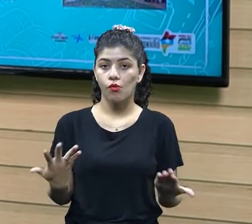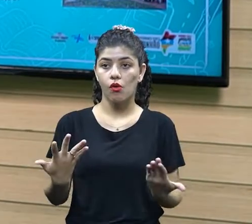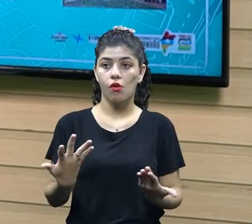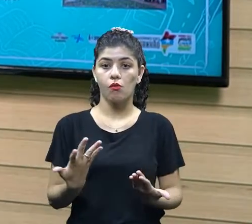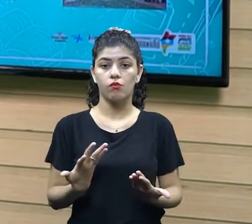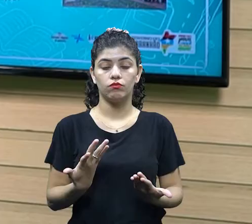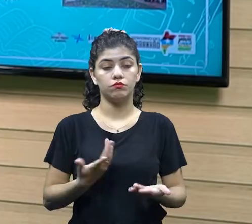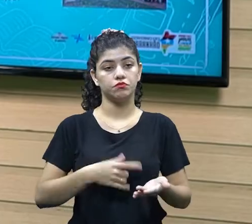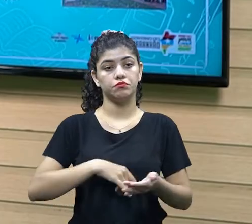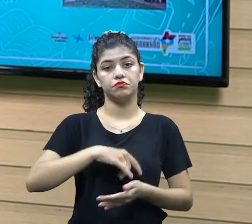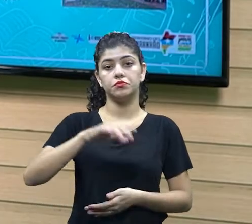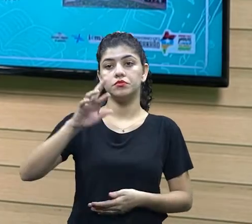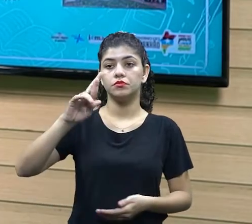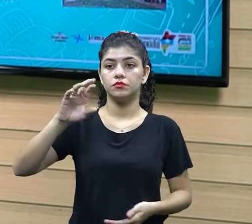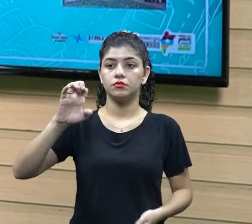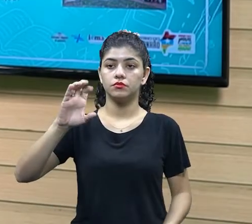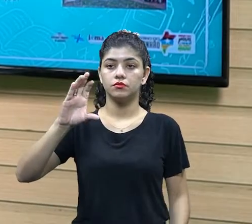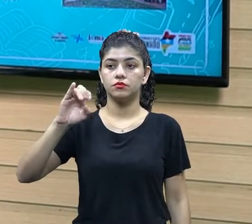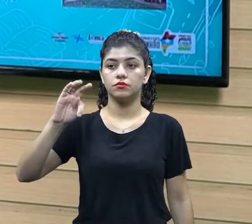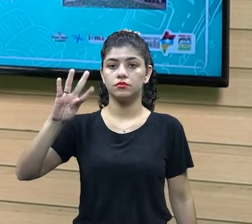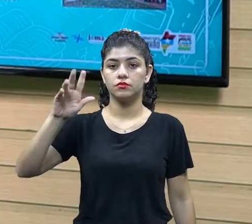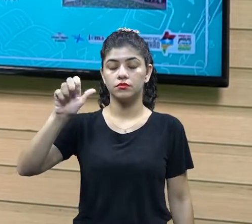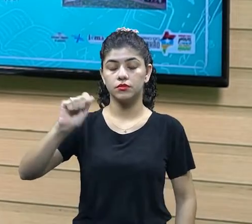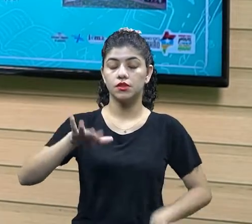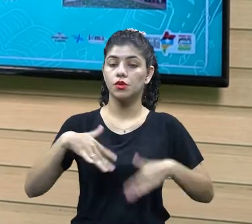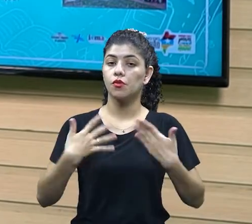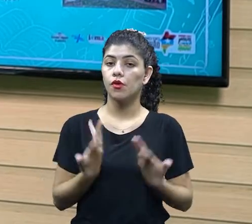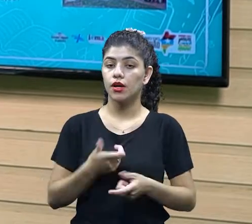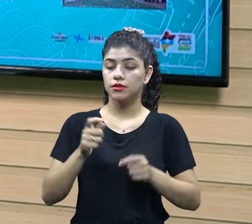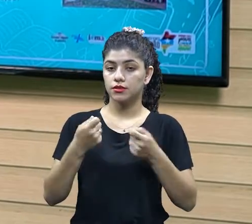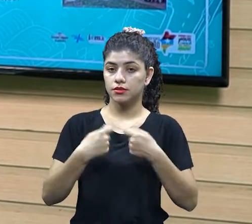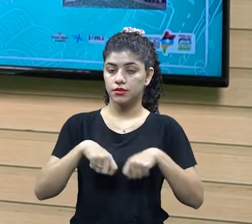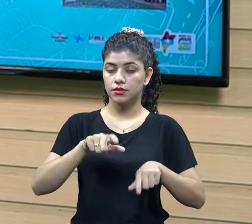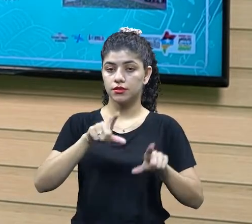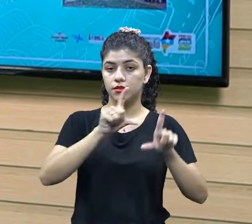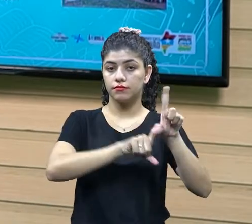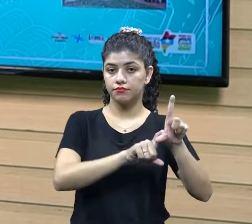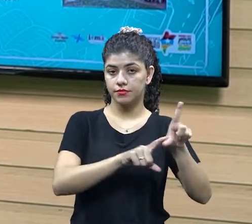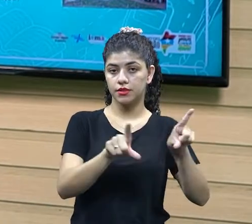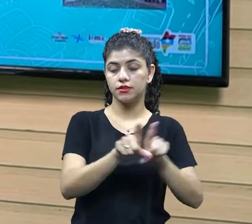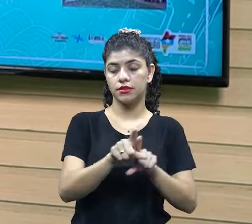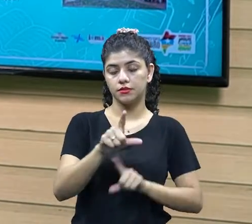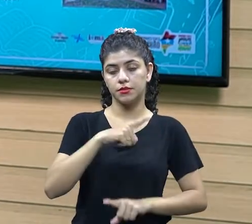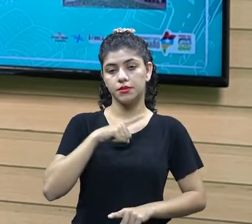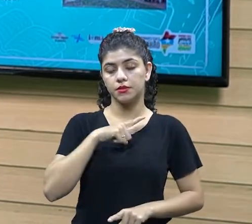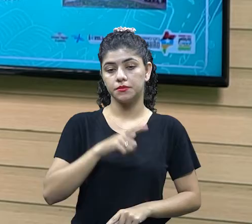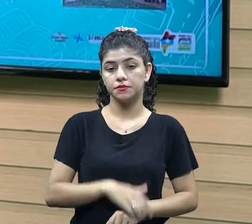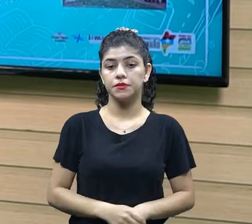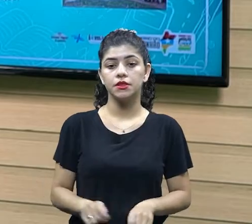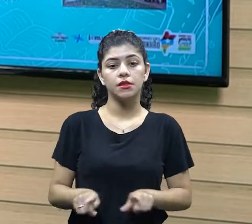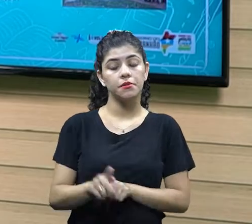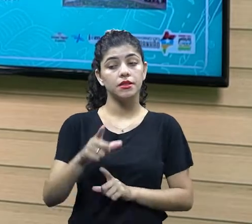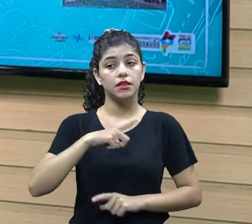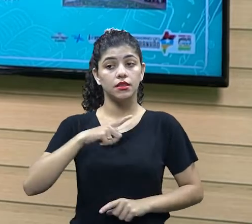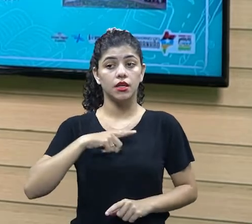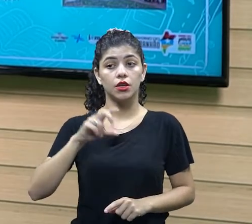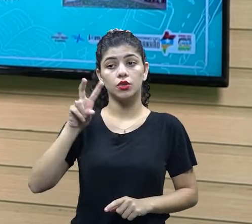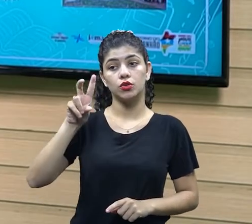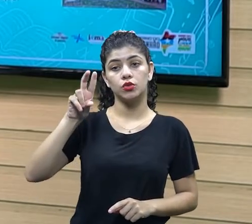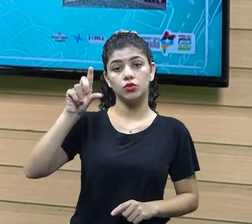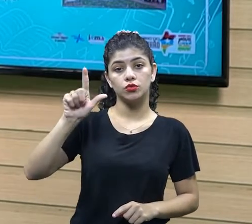sua receita, quais são as despesas que ele está tendo, né? E se ele está tendo